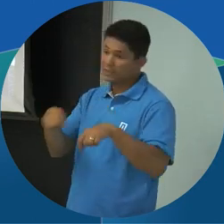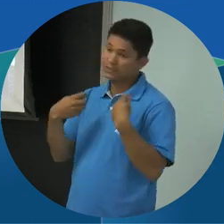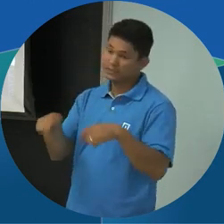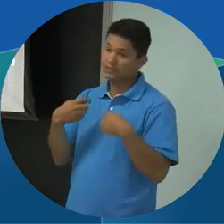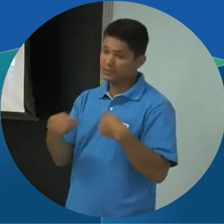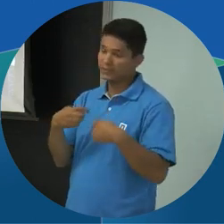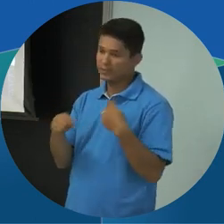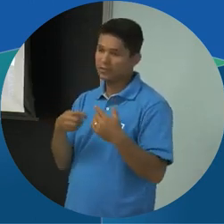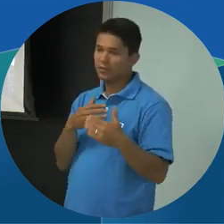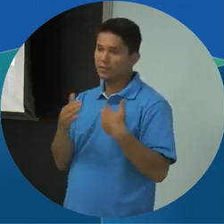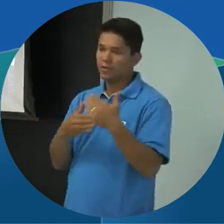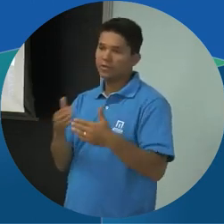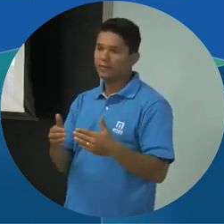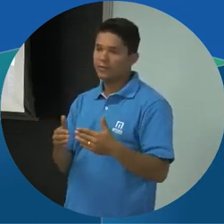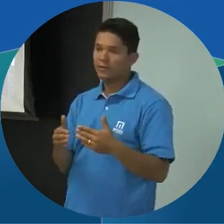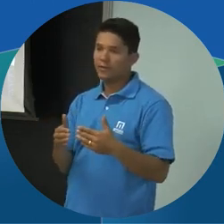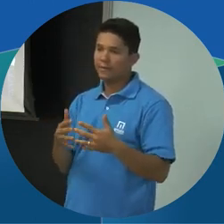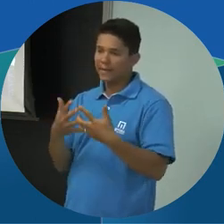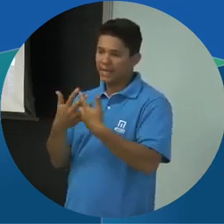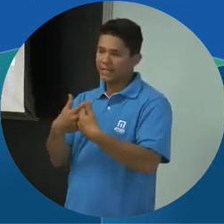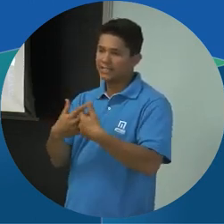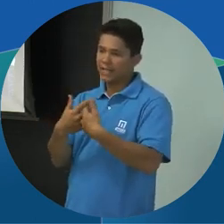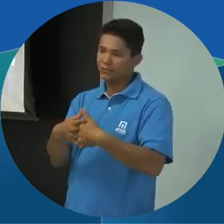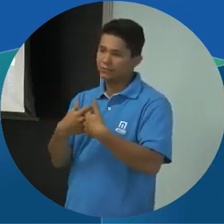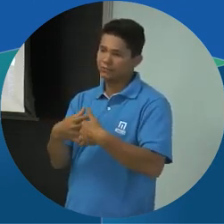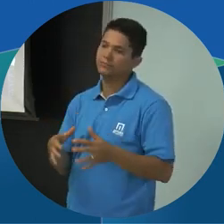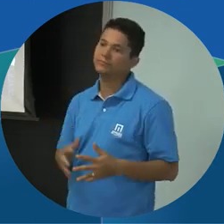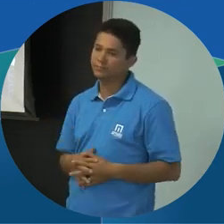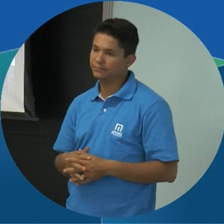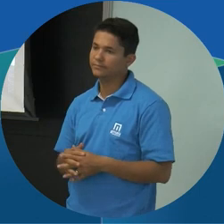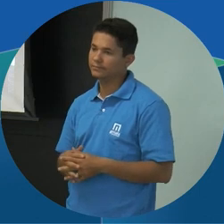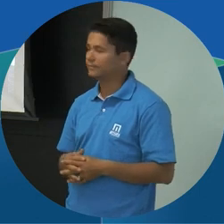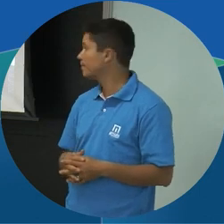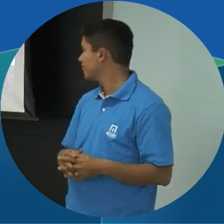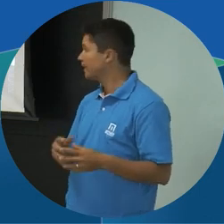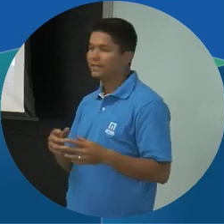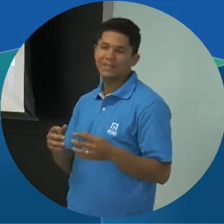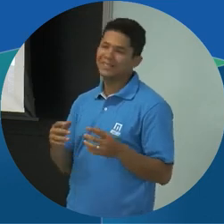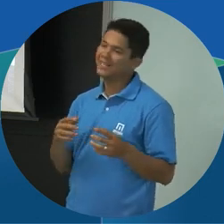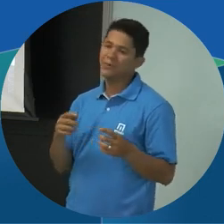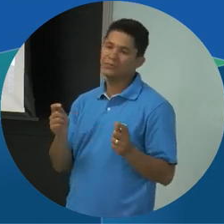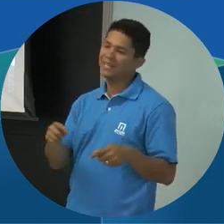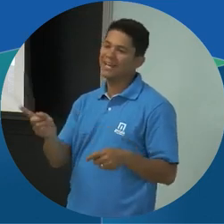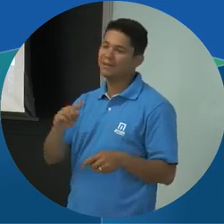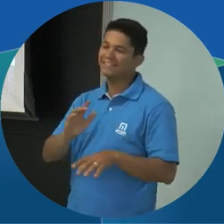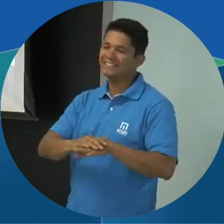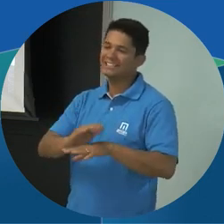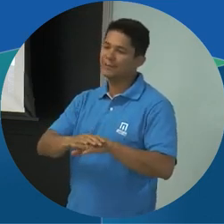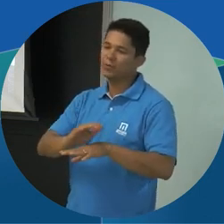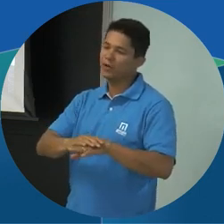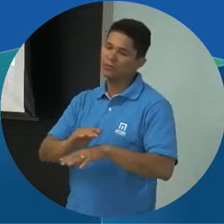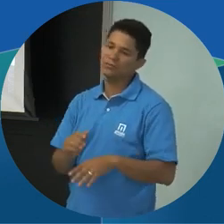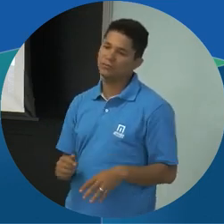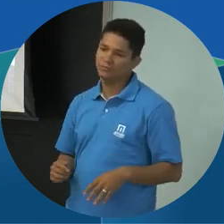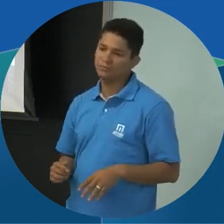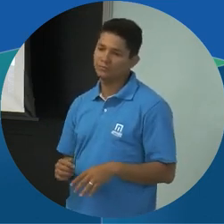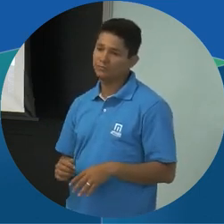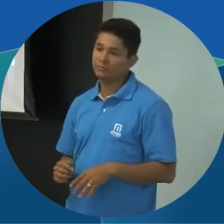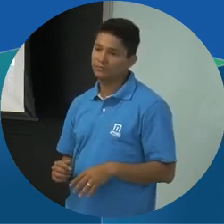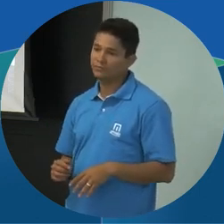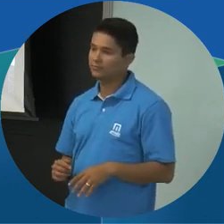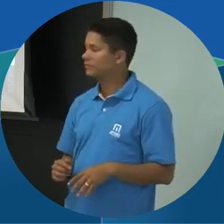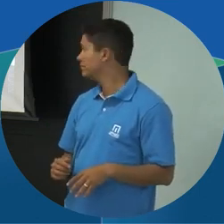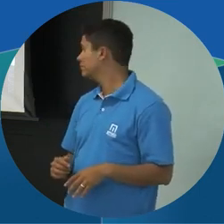um processo mecanizado. Não é mais possível realizar um processo manual com esse equipamento, por questões